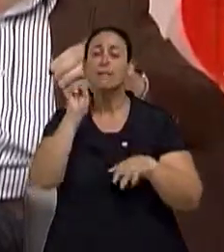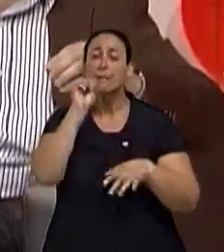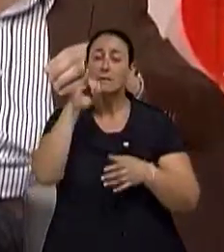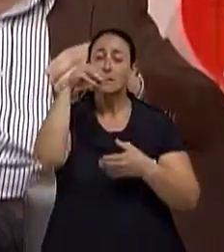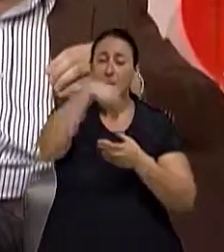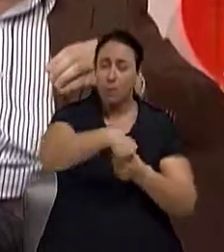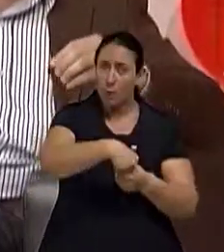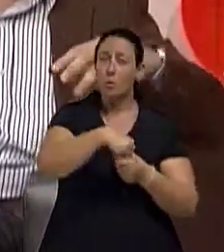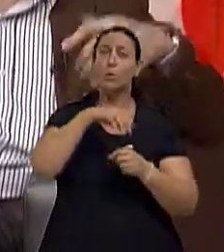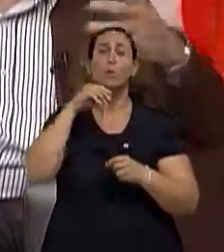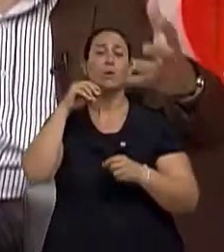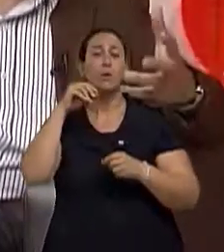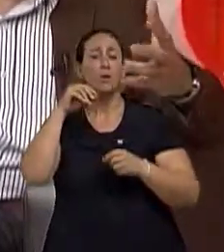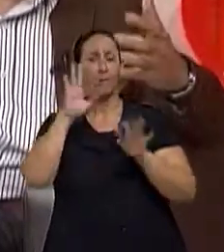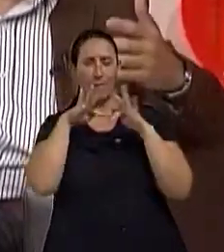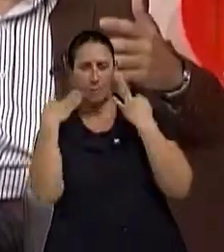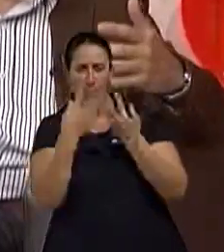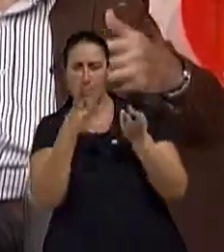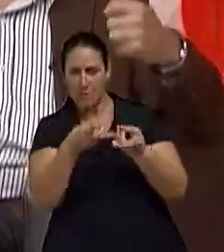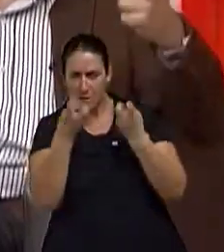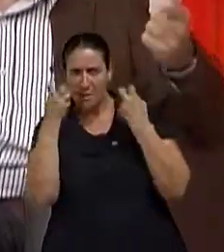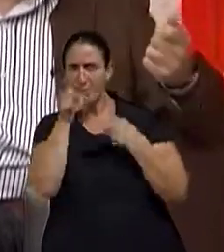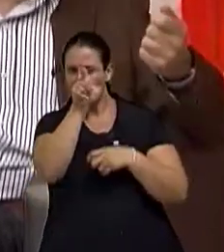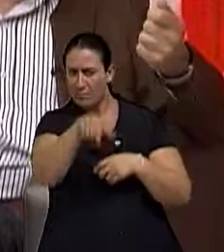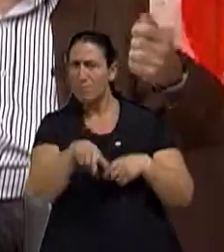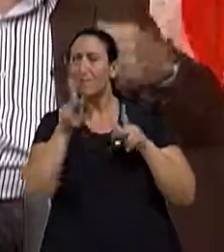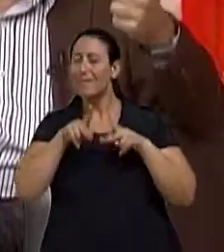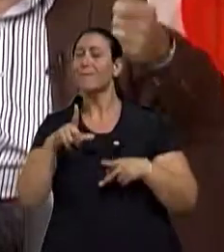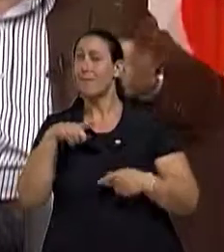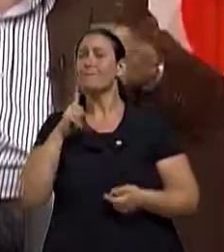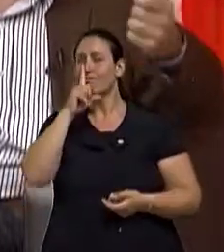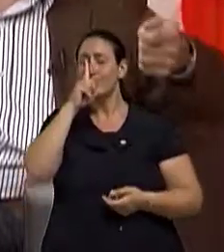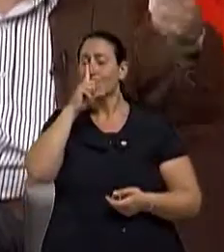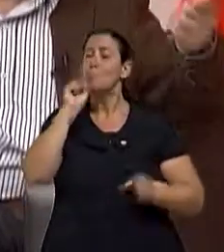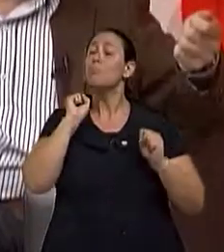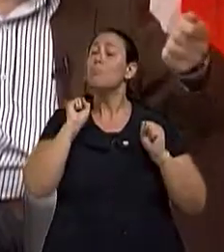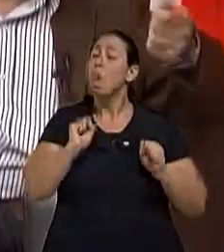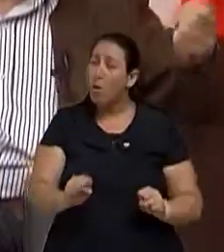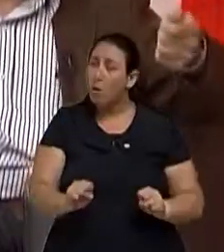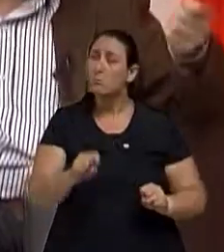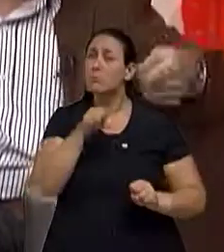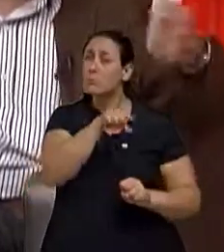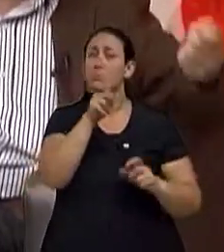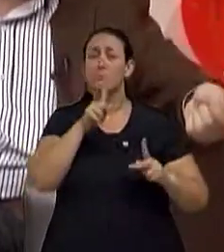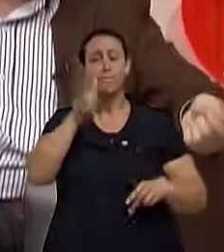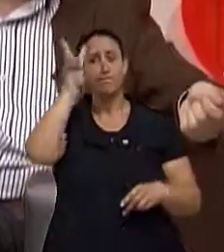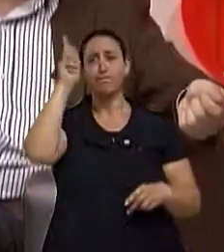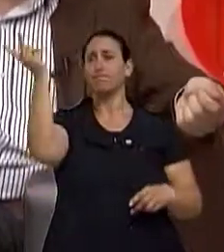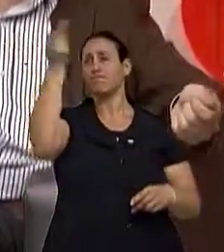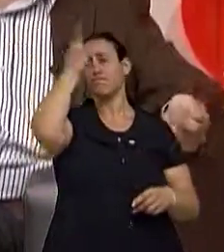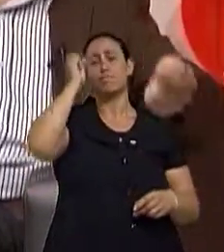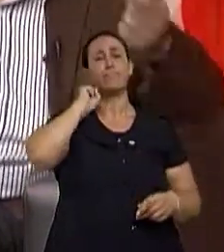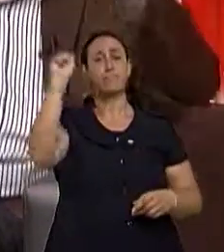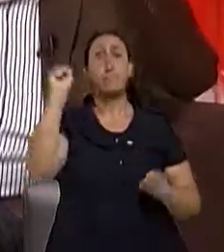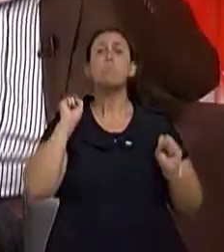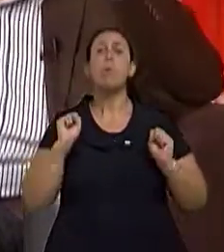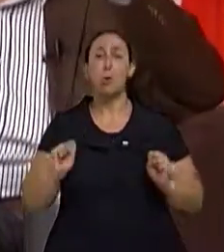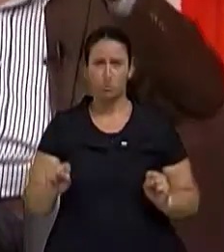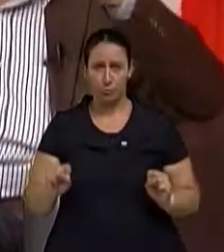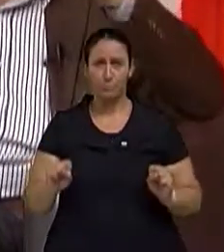é uma doença que tem manifestações de risco que podem levar uma pessoa a tomar uma atitude desesperada.